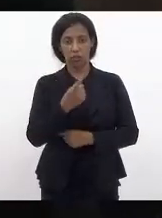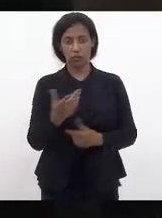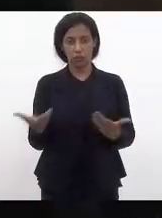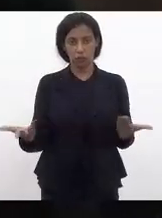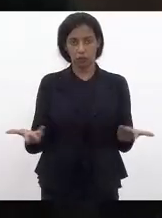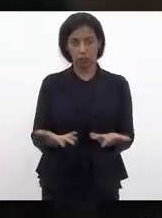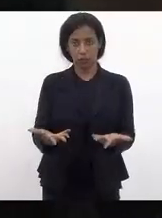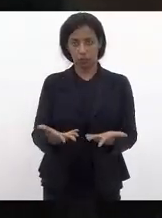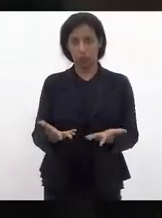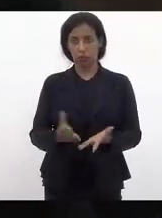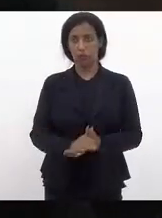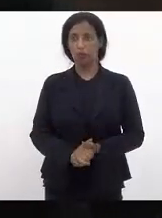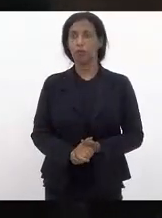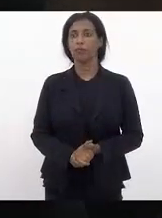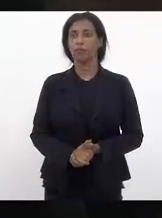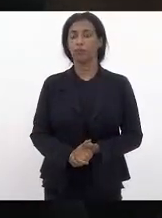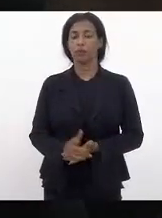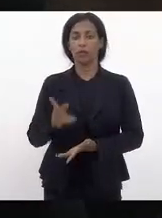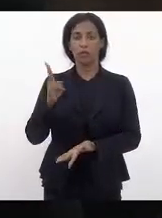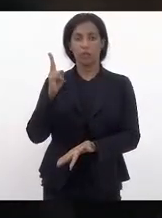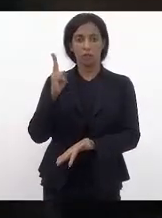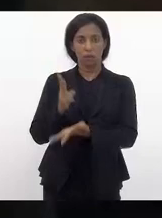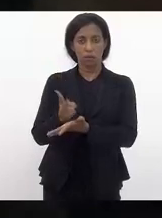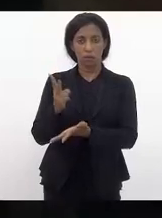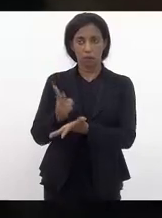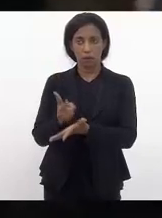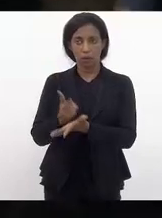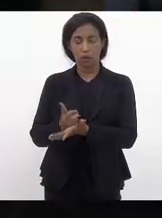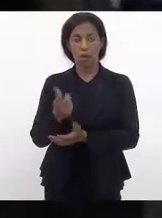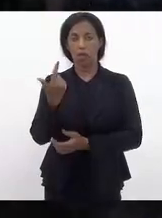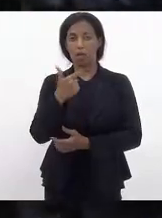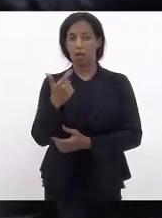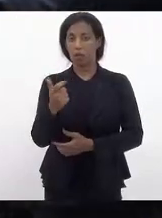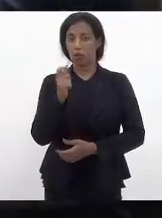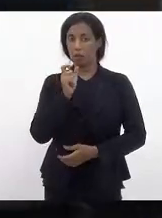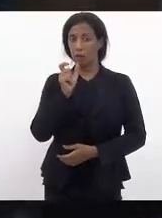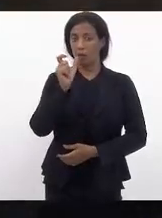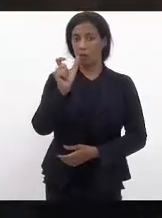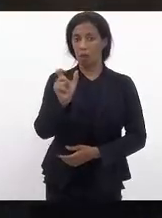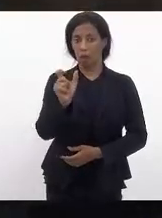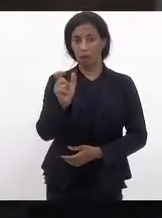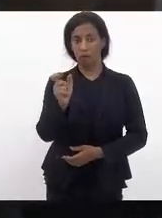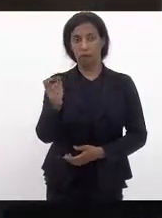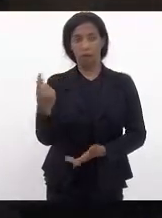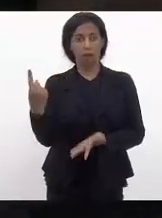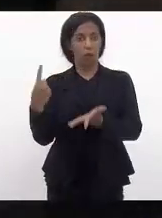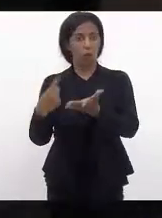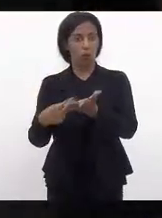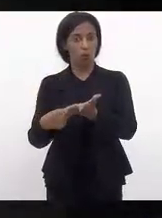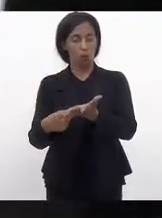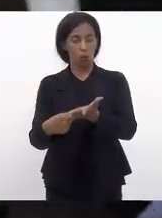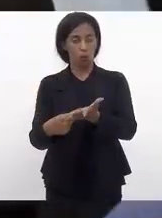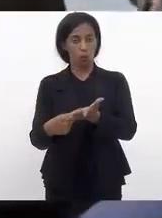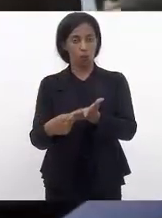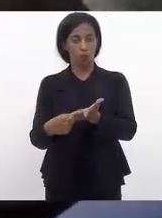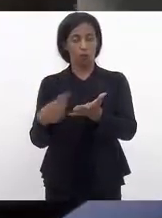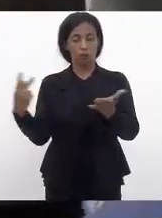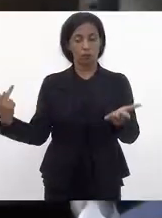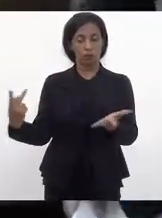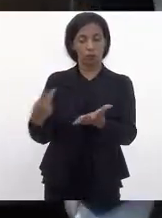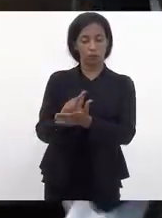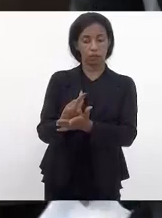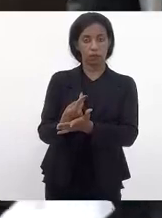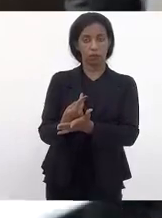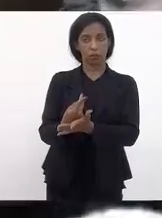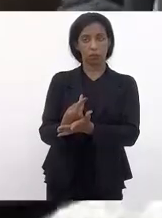hoje sempre pelos mesmos que não tem palavra e não cumprem acordo foi a realização